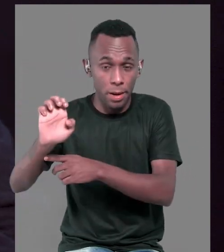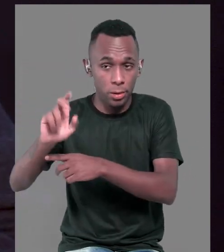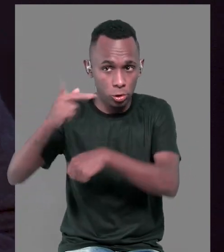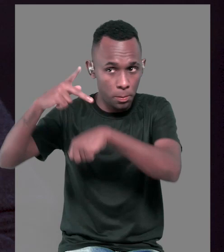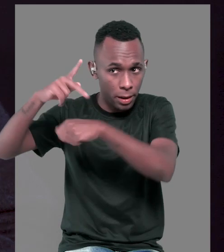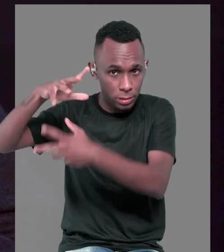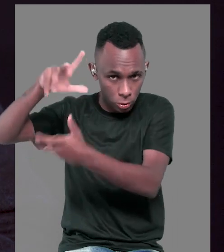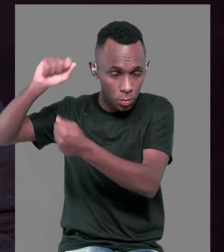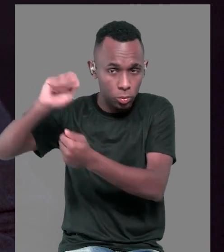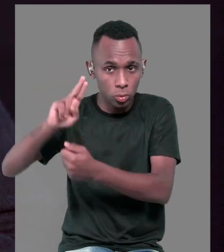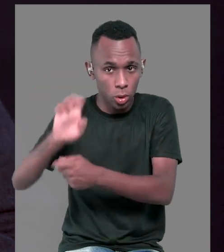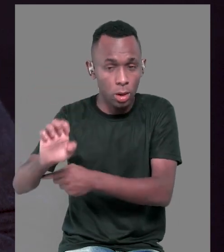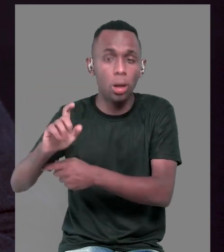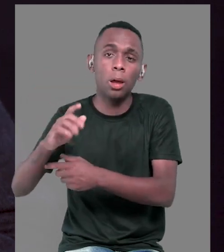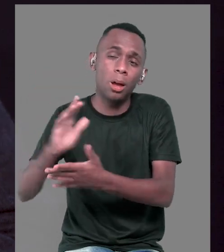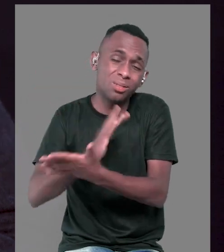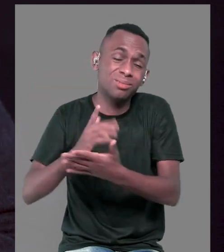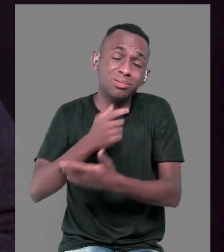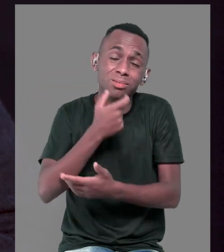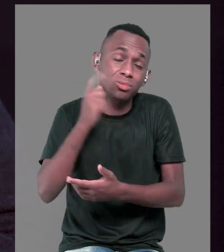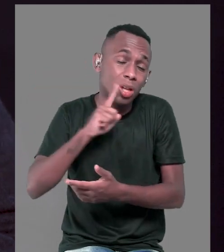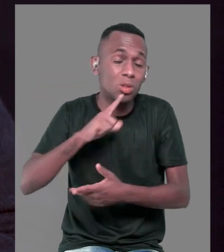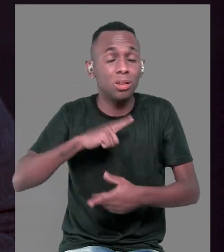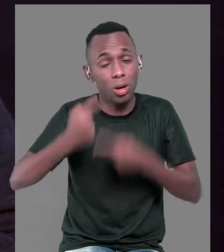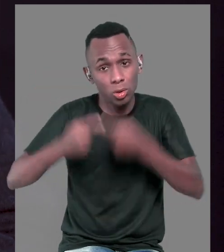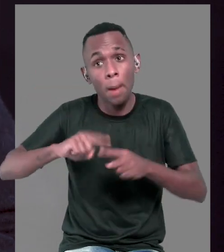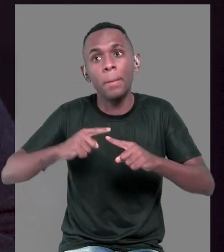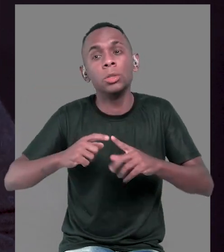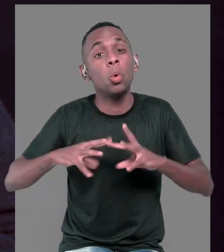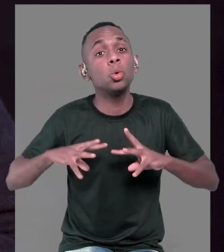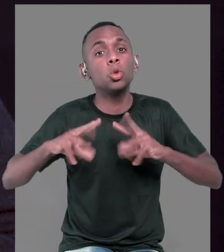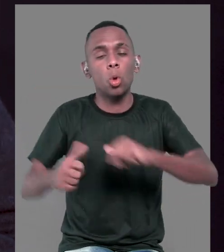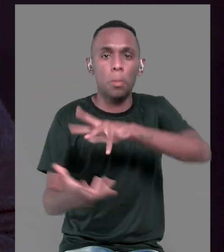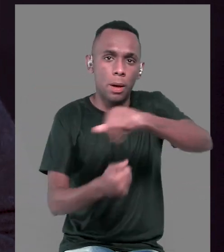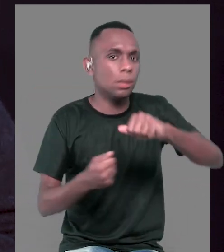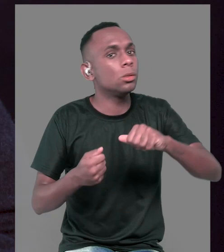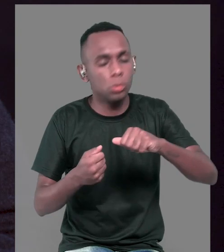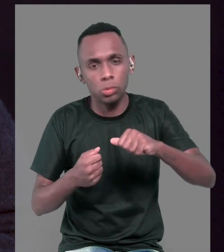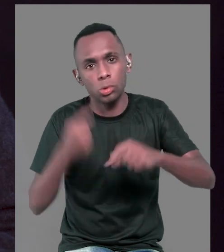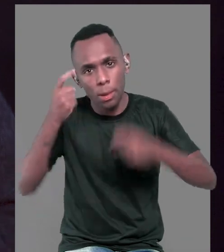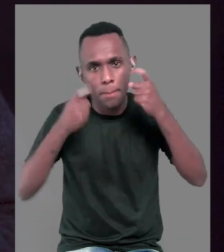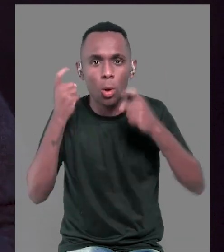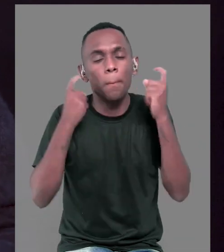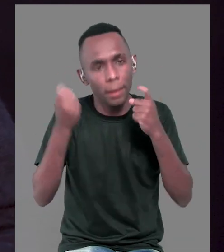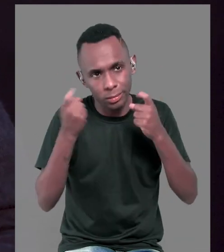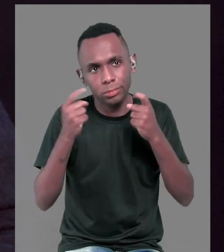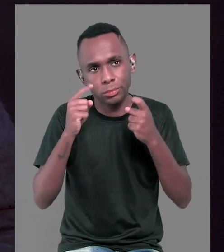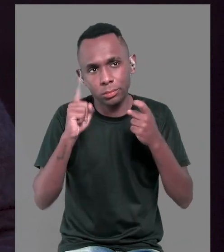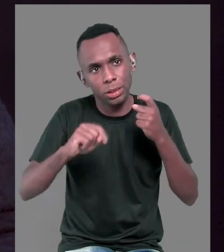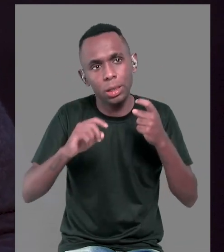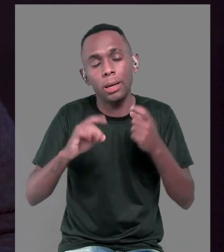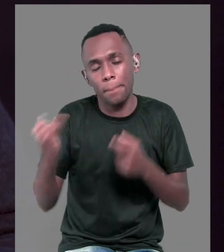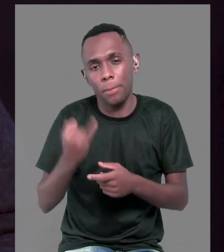debate assim, mas o mundo inteiro está preocupado com isso. Isso é totalmente factível. Eu não conhecia